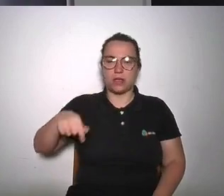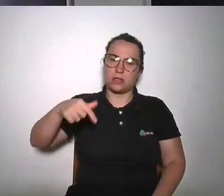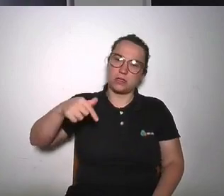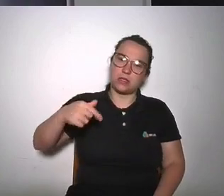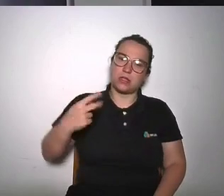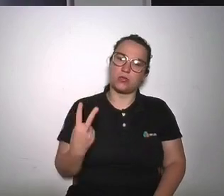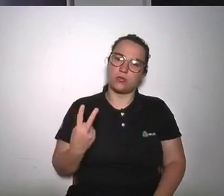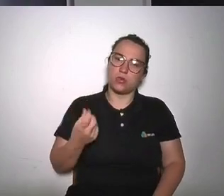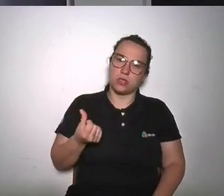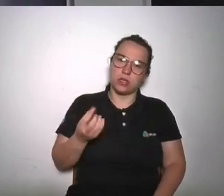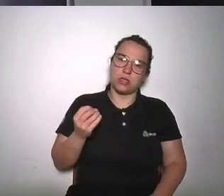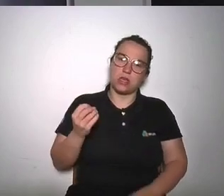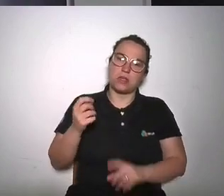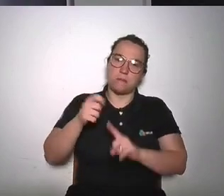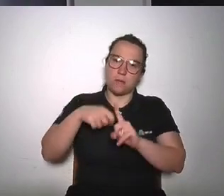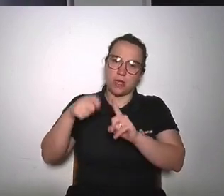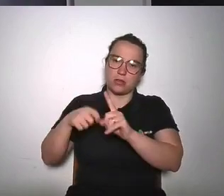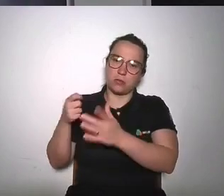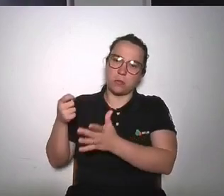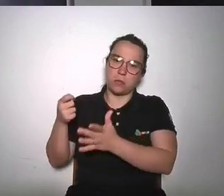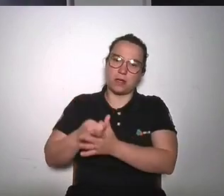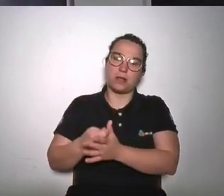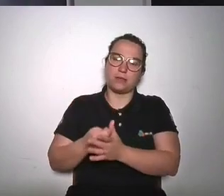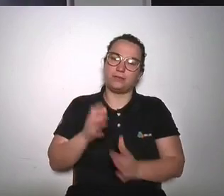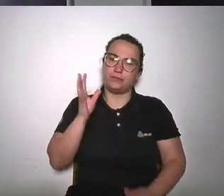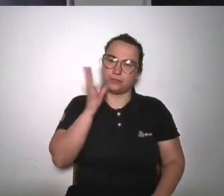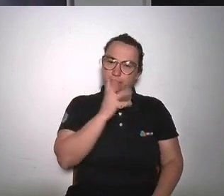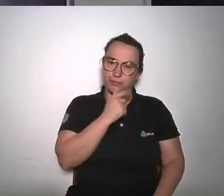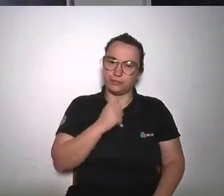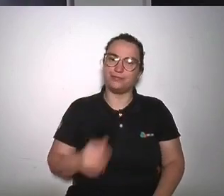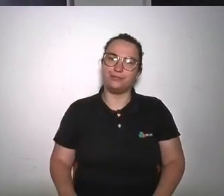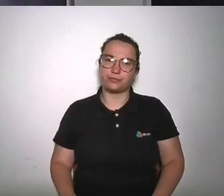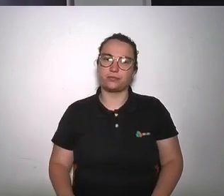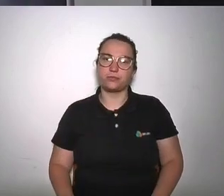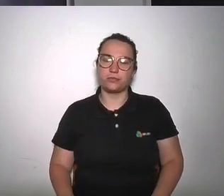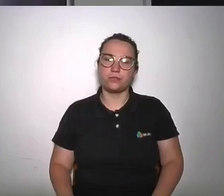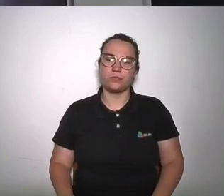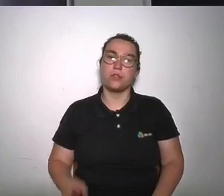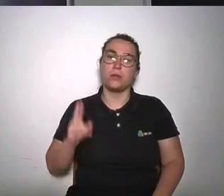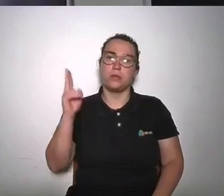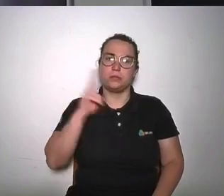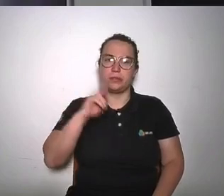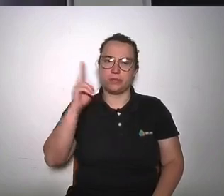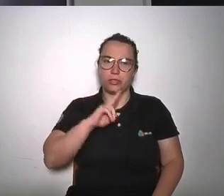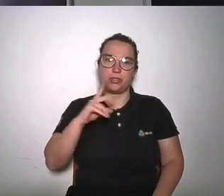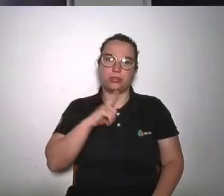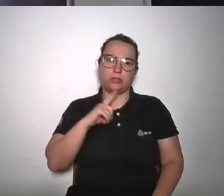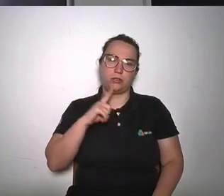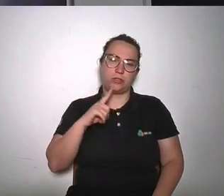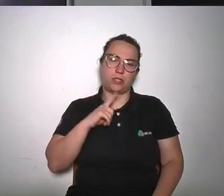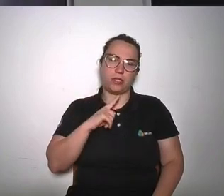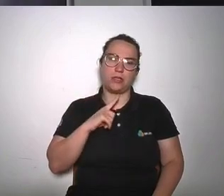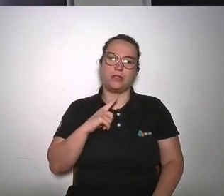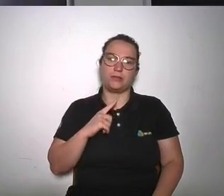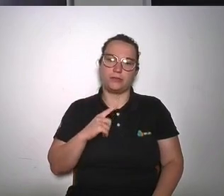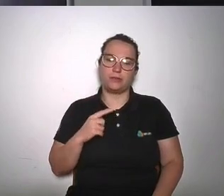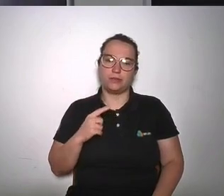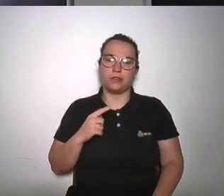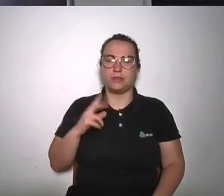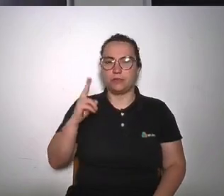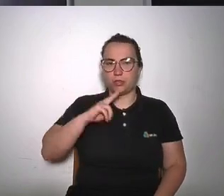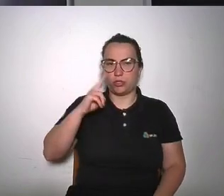60 meses para a gente pagar. Então, a reserva de contingência, para uma emergência, você tem uma reservazinha ali